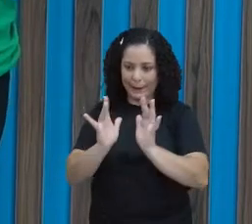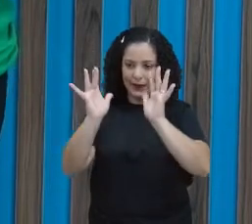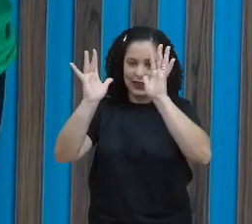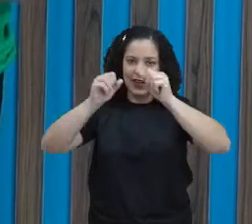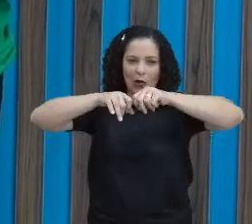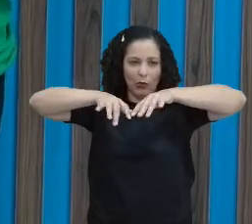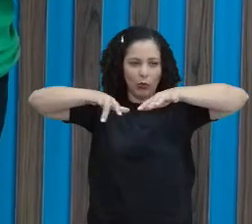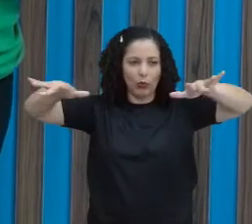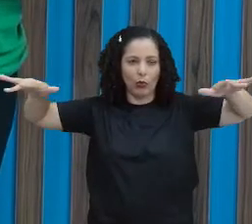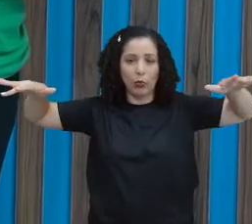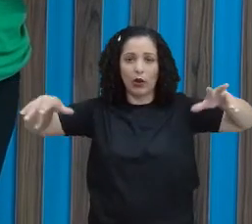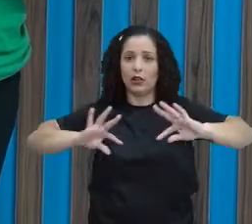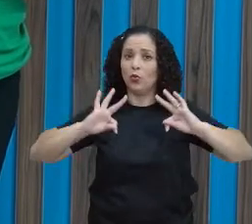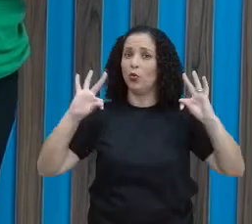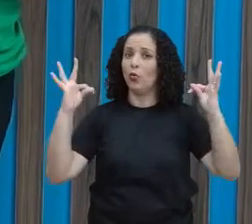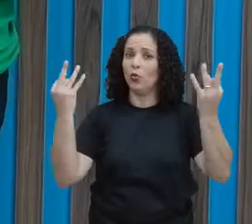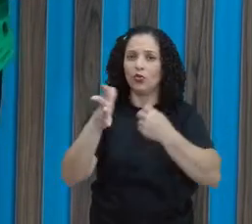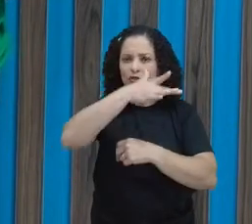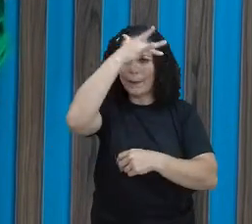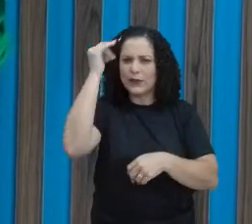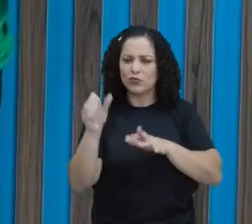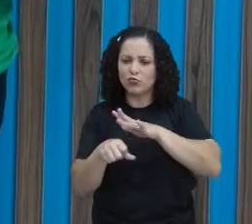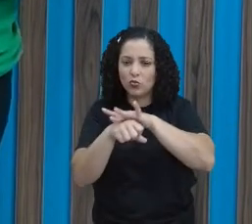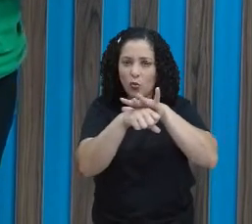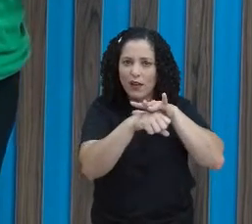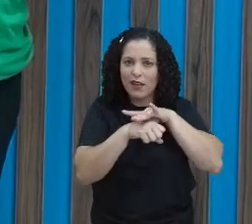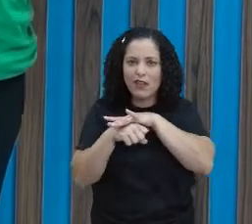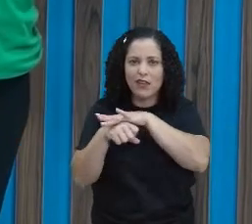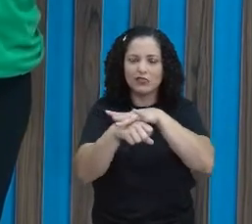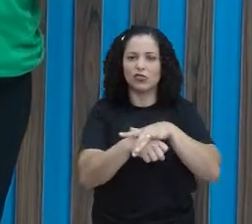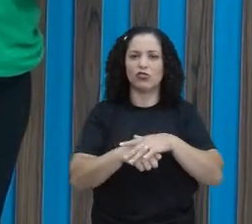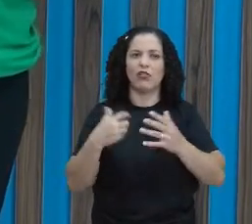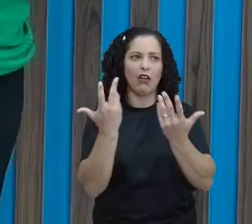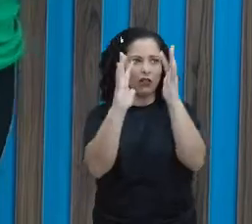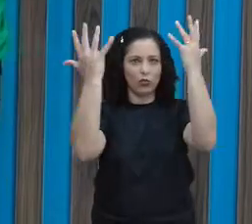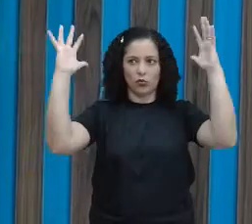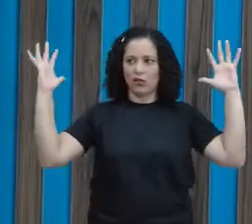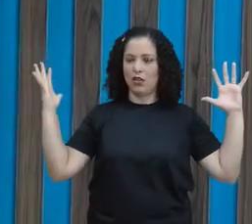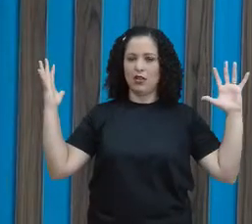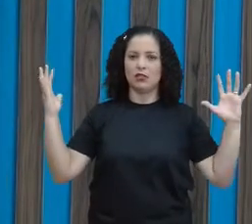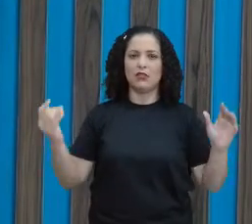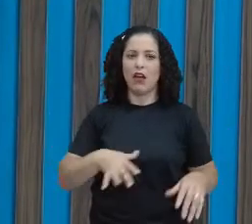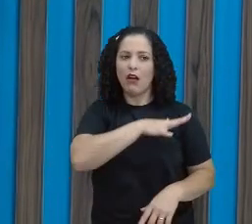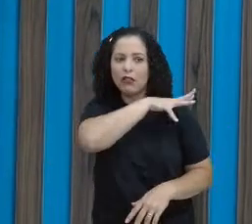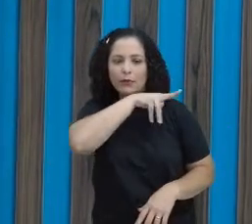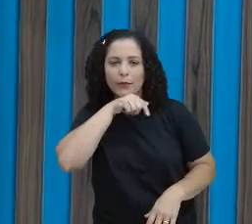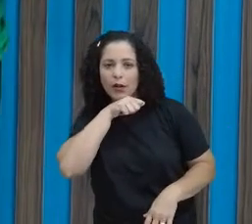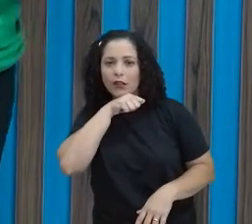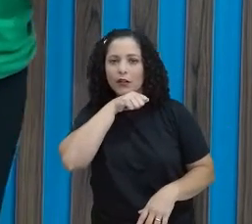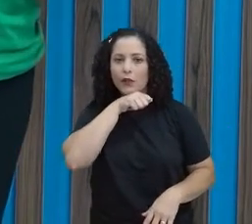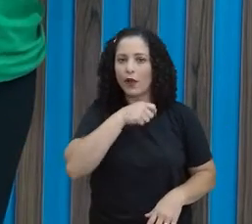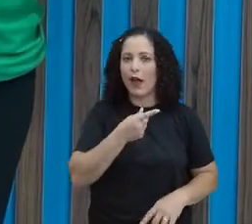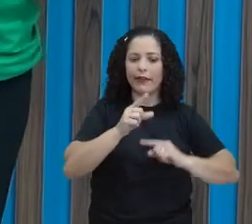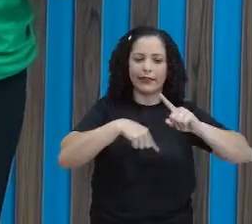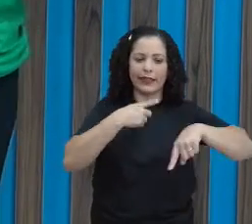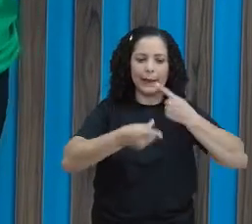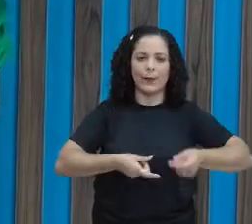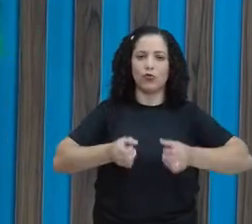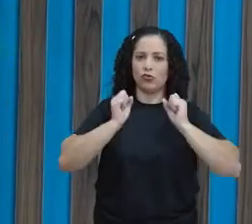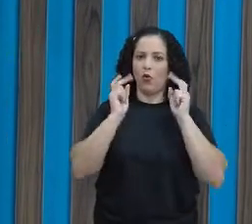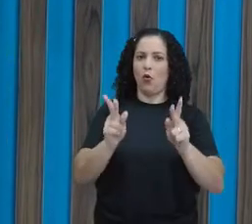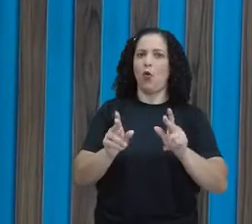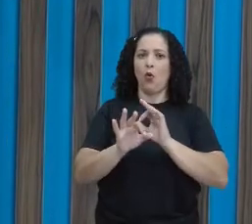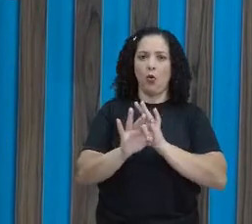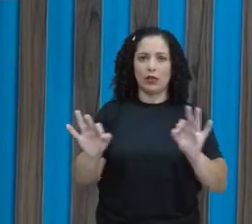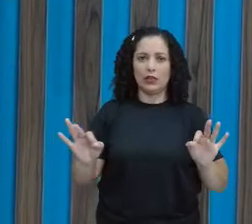e os seres vivos que estão ali. E não é contaminando, uma semaninha, tá tudo certo, tá tudo limpo, professora. A gente vai